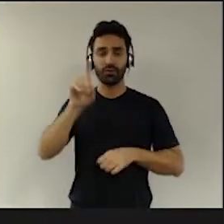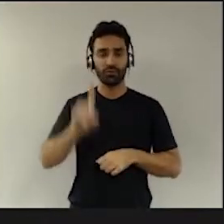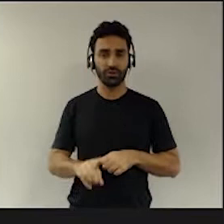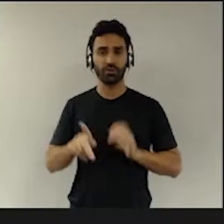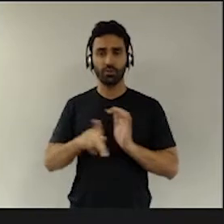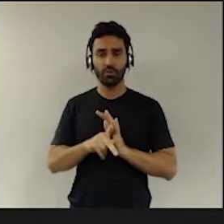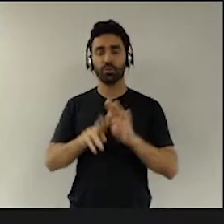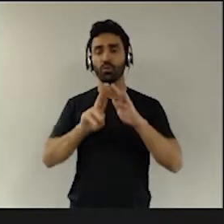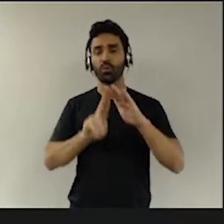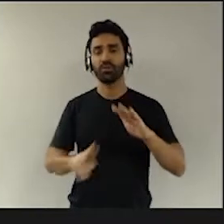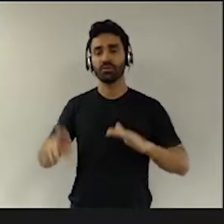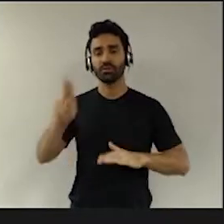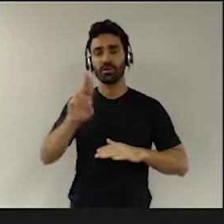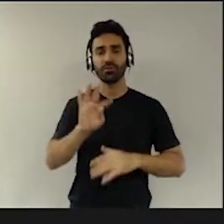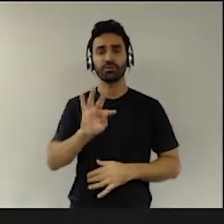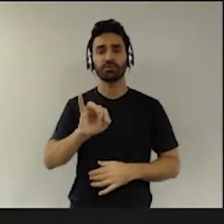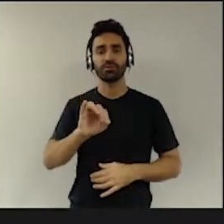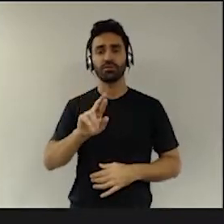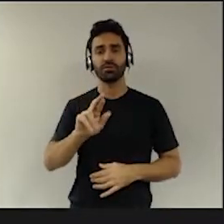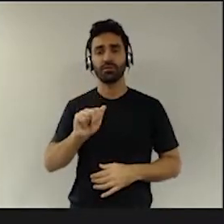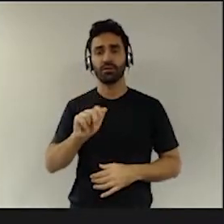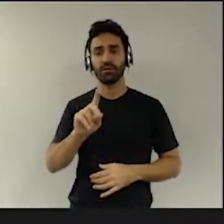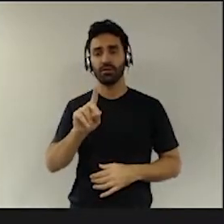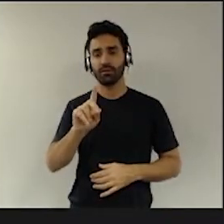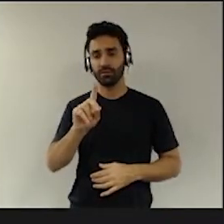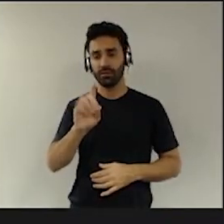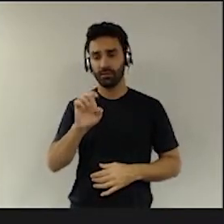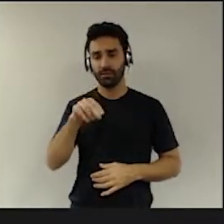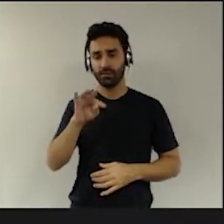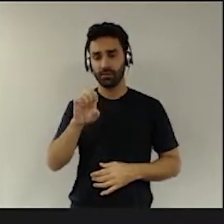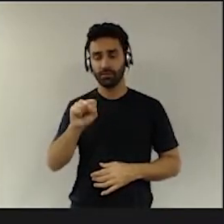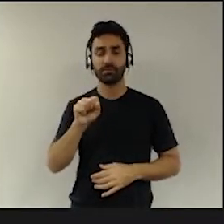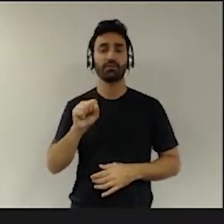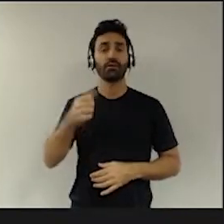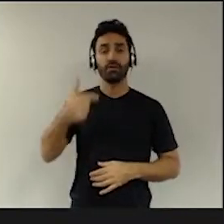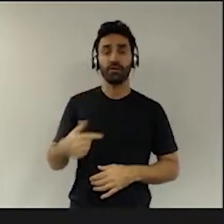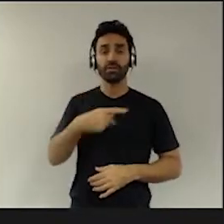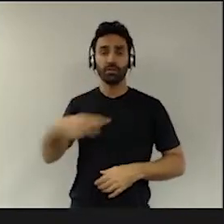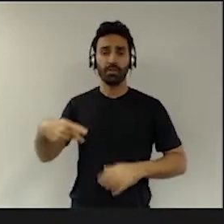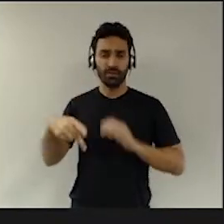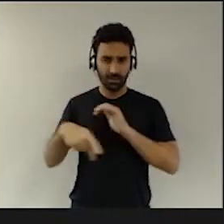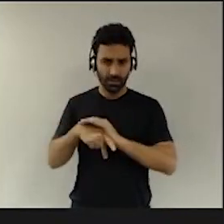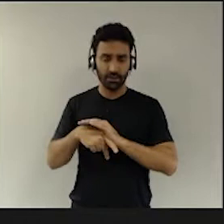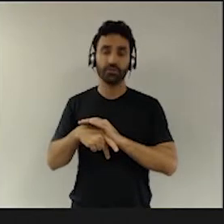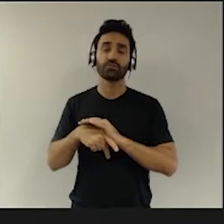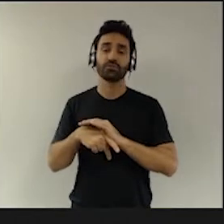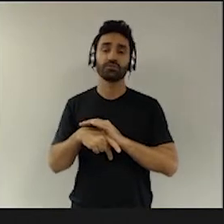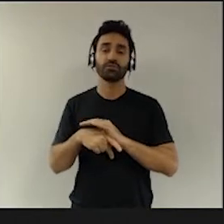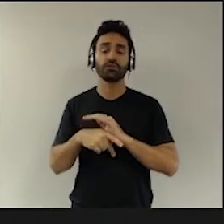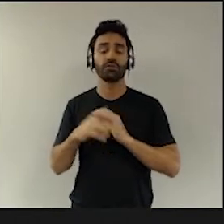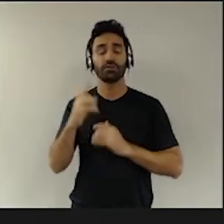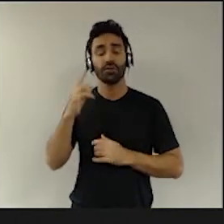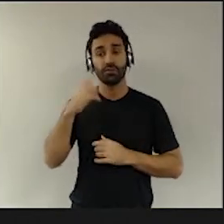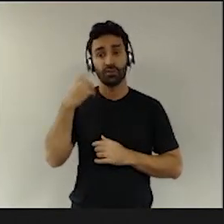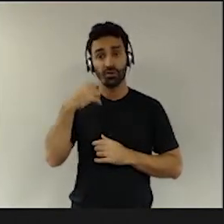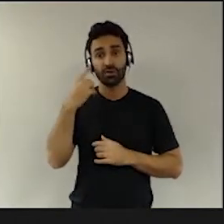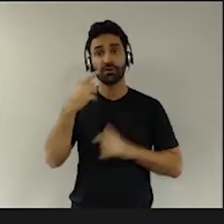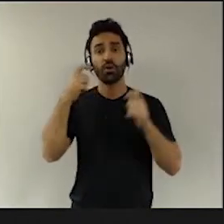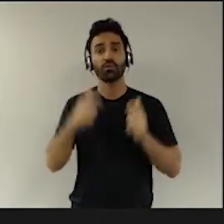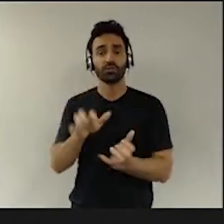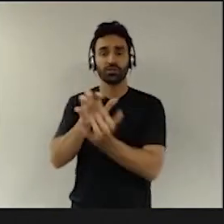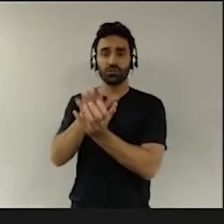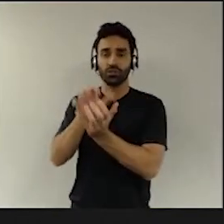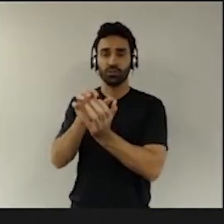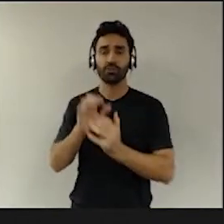pela Universidade Tiradentes. Foi vice-presidente da entidade máxima da advocacia em